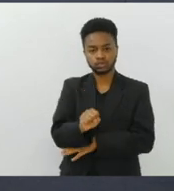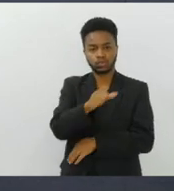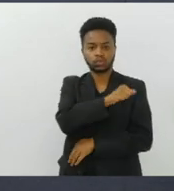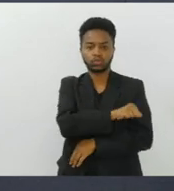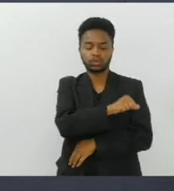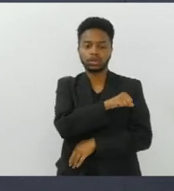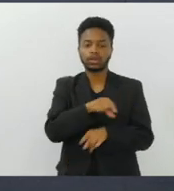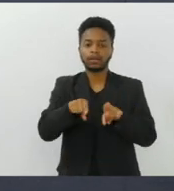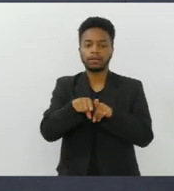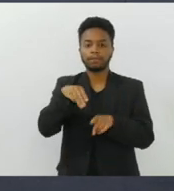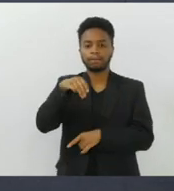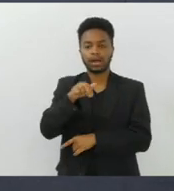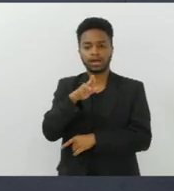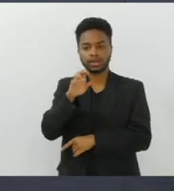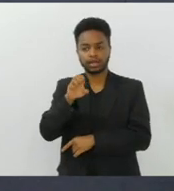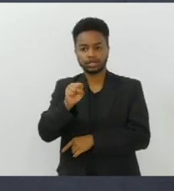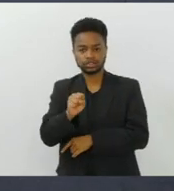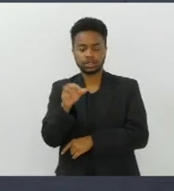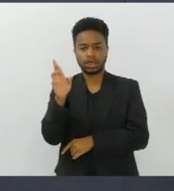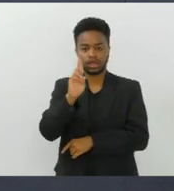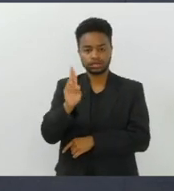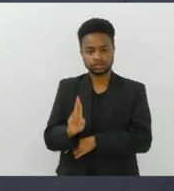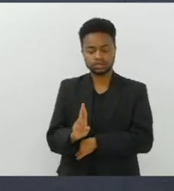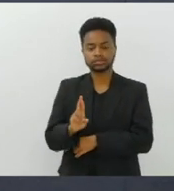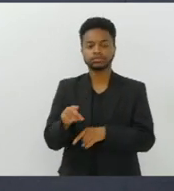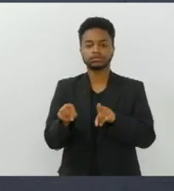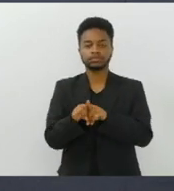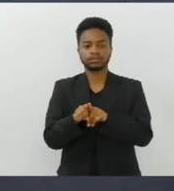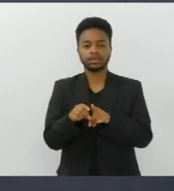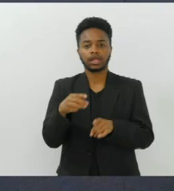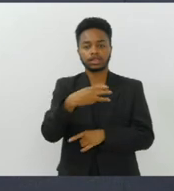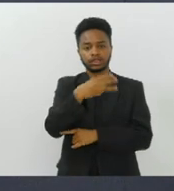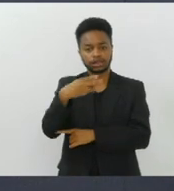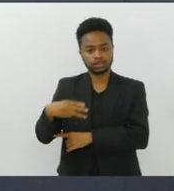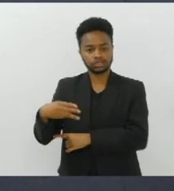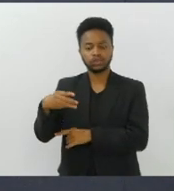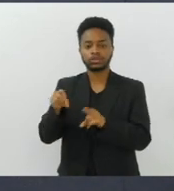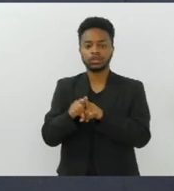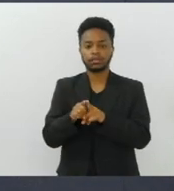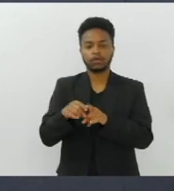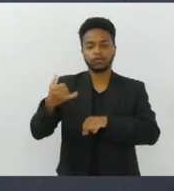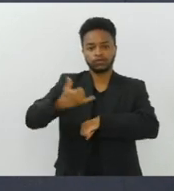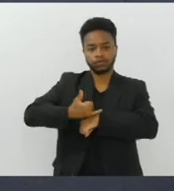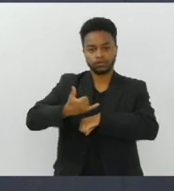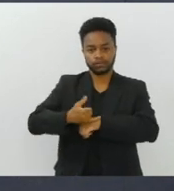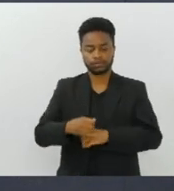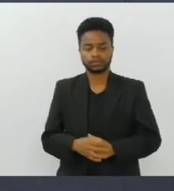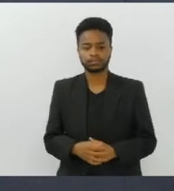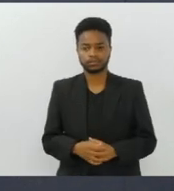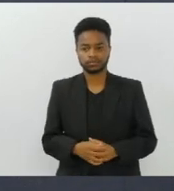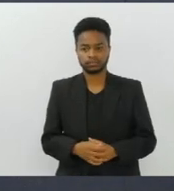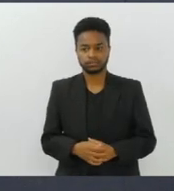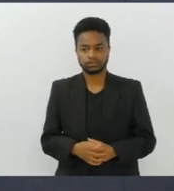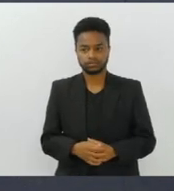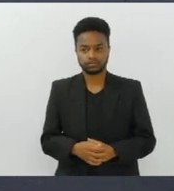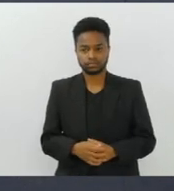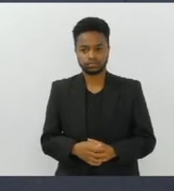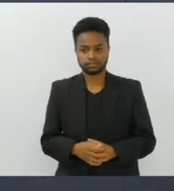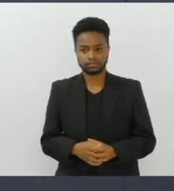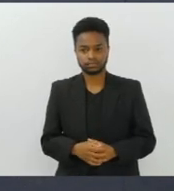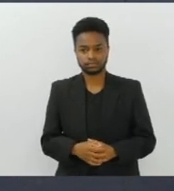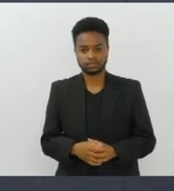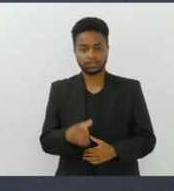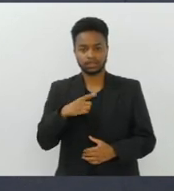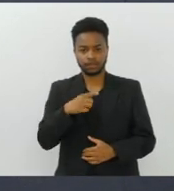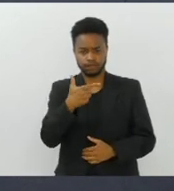Unimed Marquês de Valença, Unimed Resende, Unimed Três Rios, Unimed Volta Redonda. Não, isso foi... São